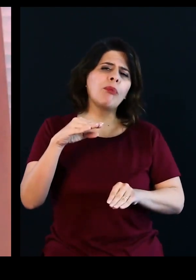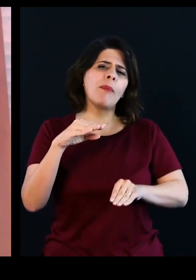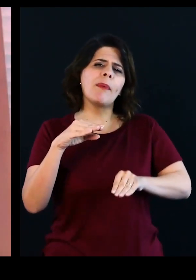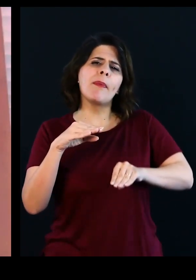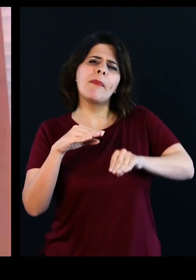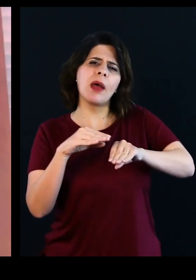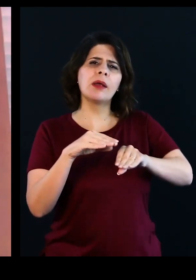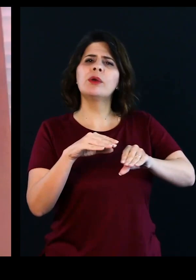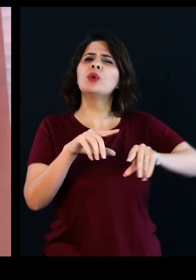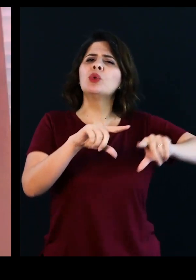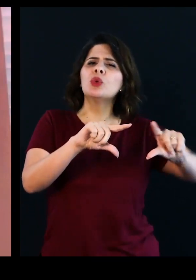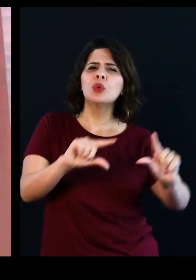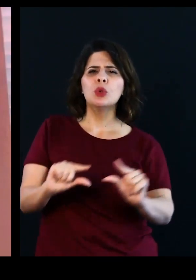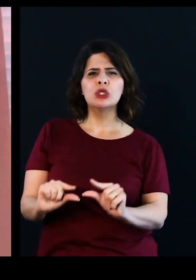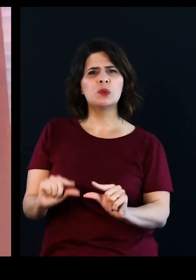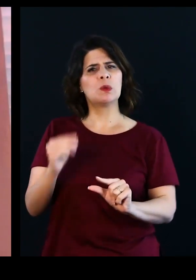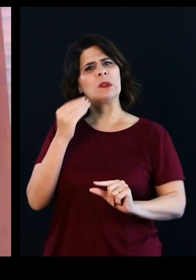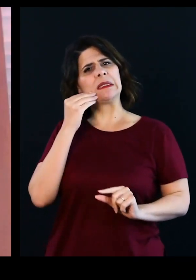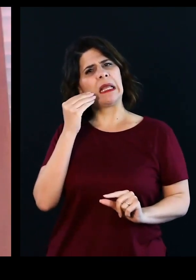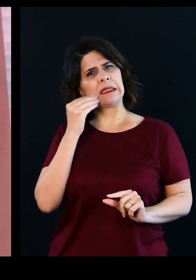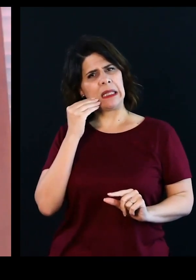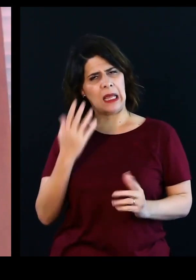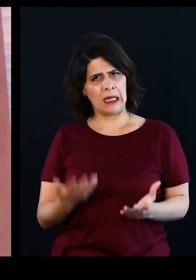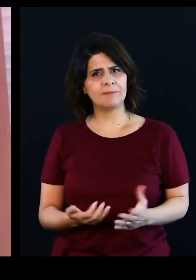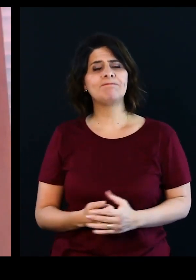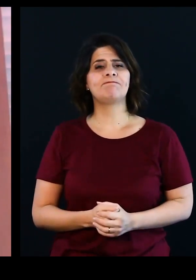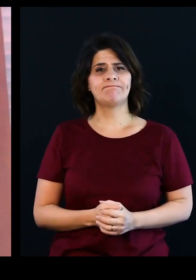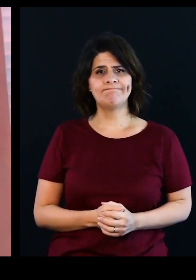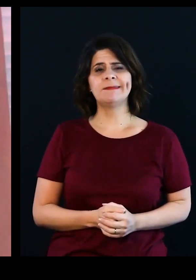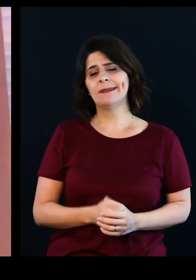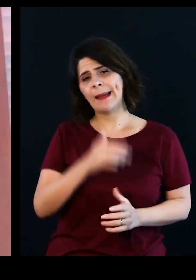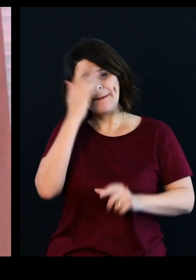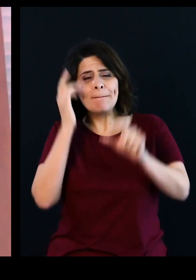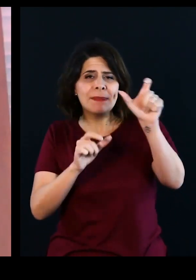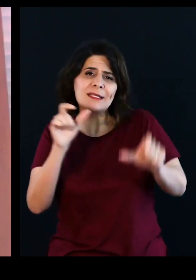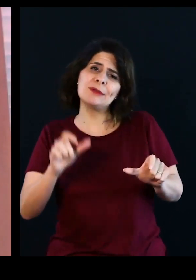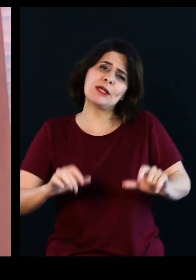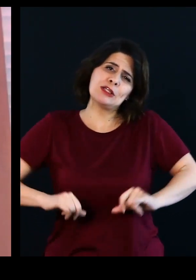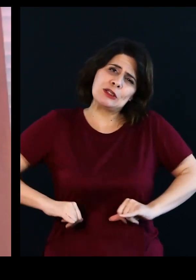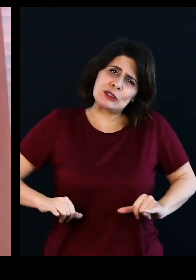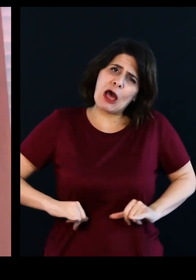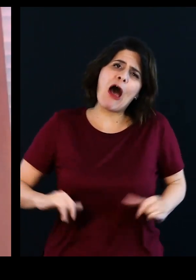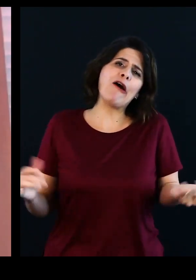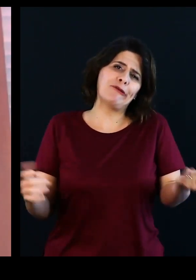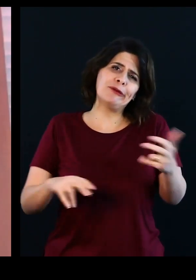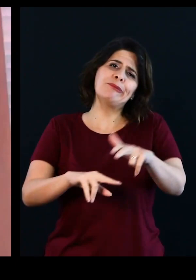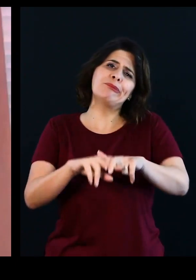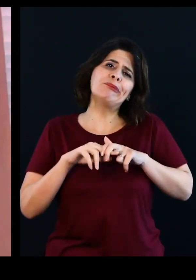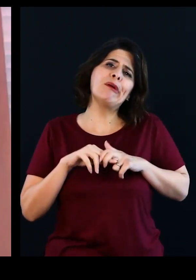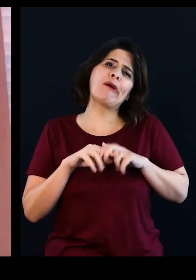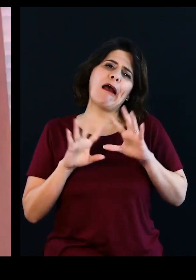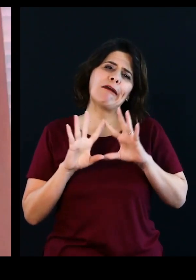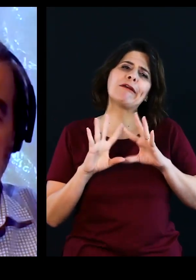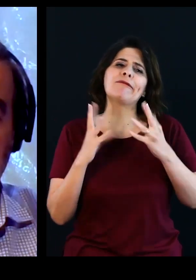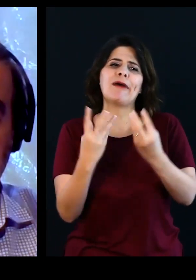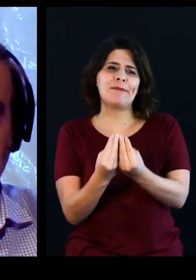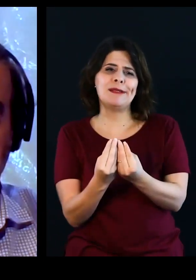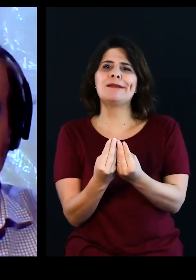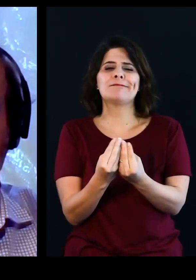acolher as pessoas e a sociedade que sofrem em virtude dos seus entes queridos que estão indo